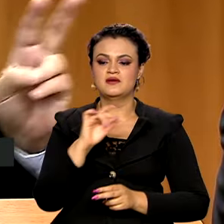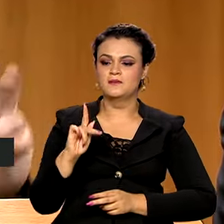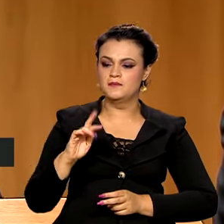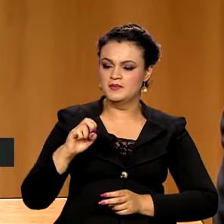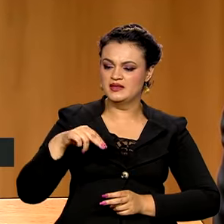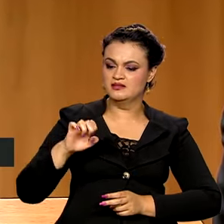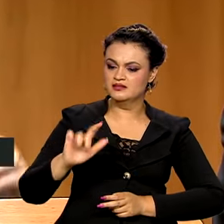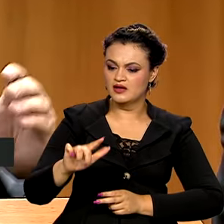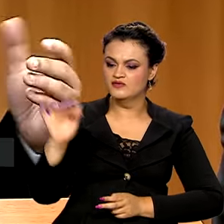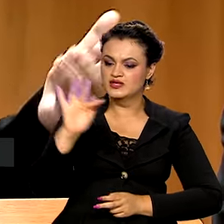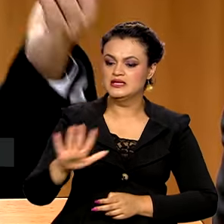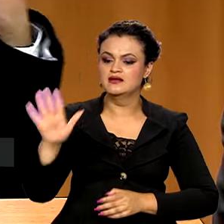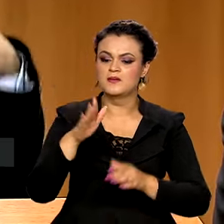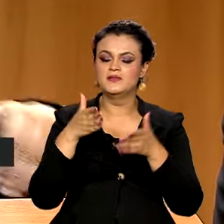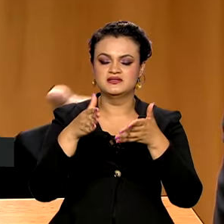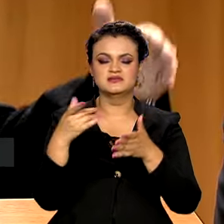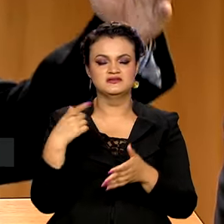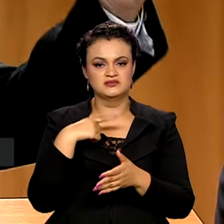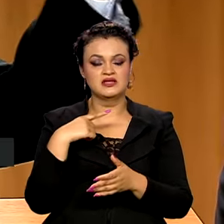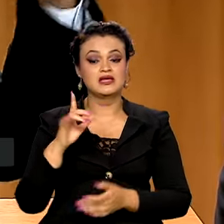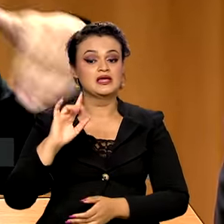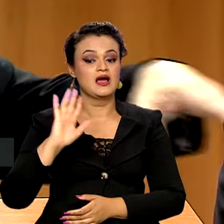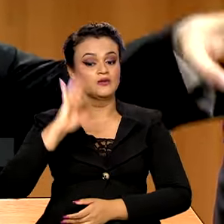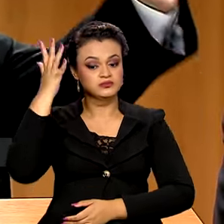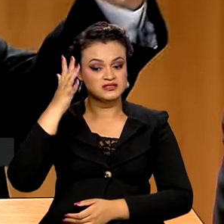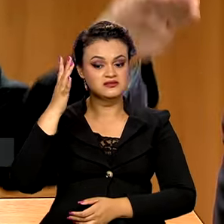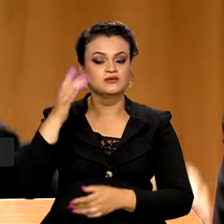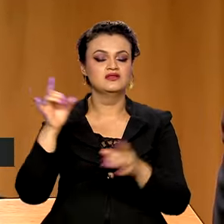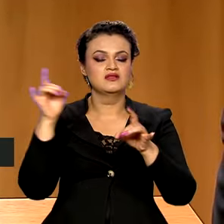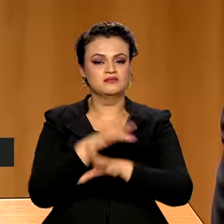nessa negociação que ocorreu e que